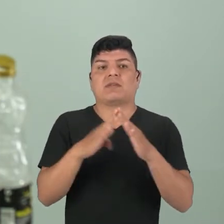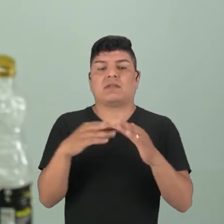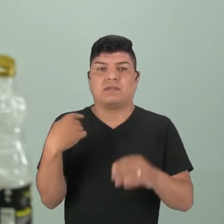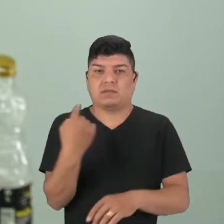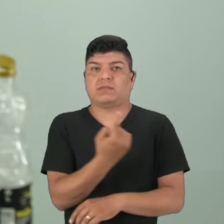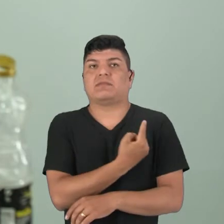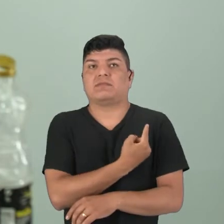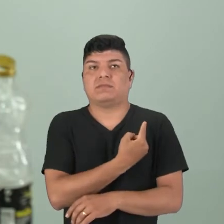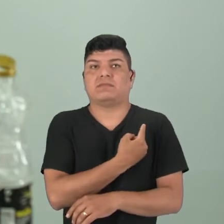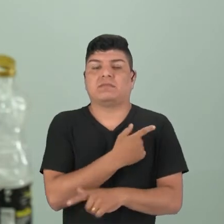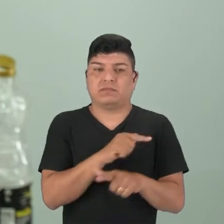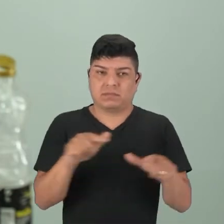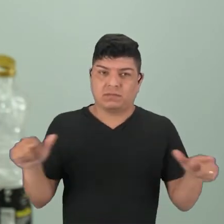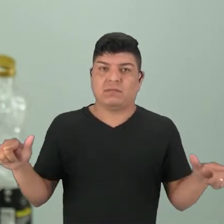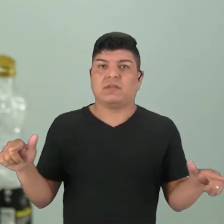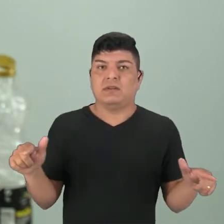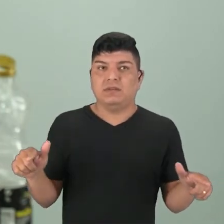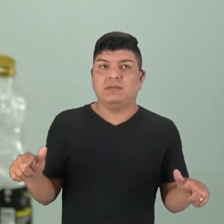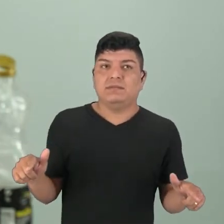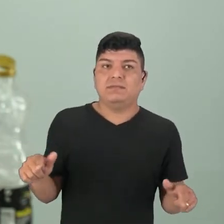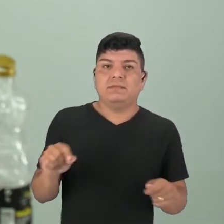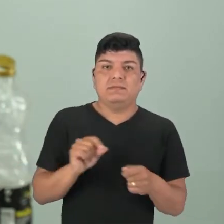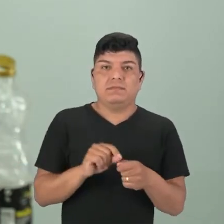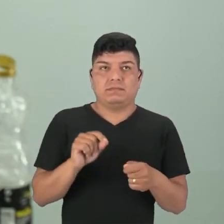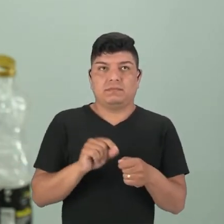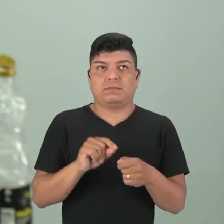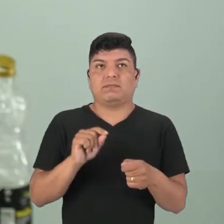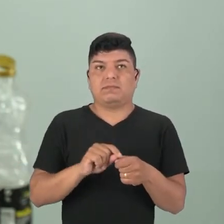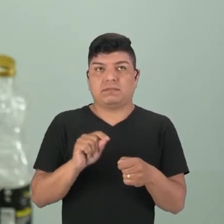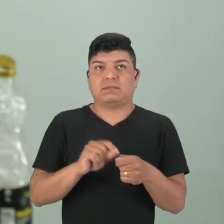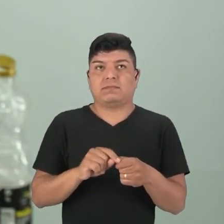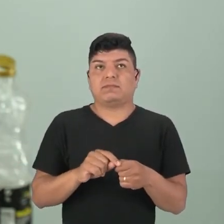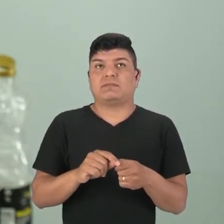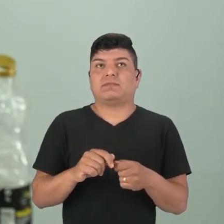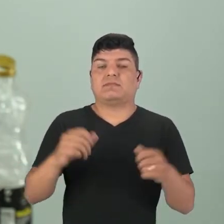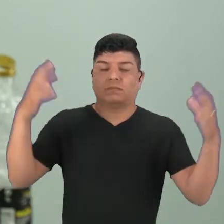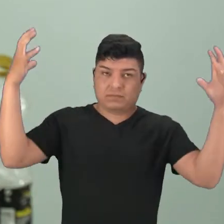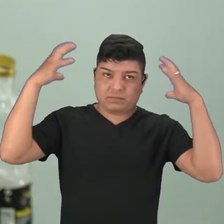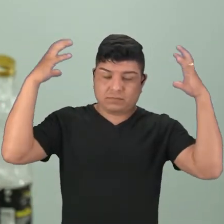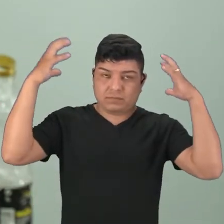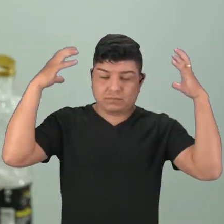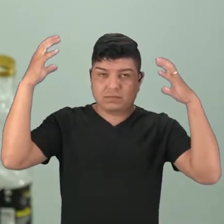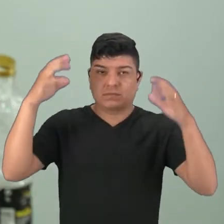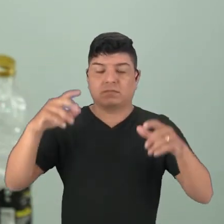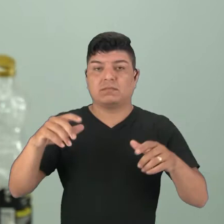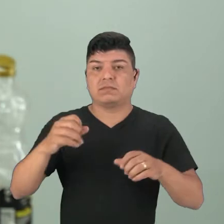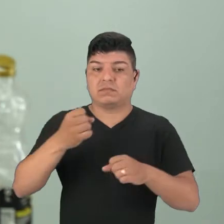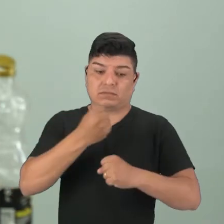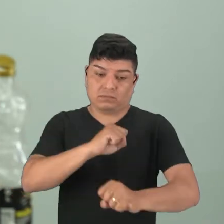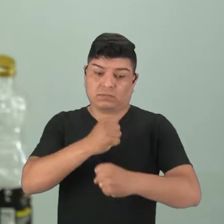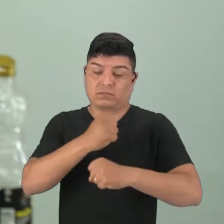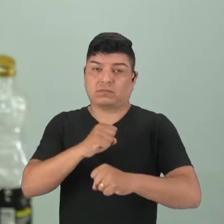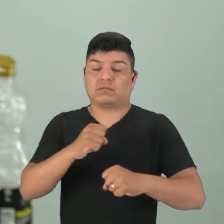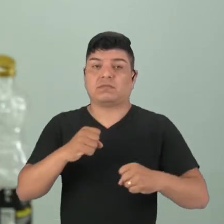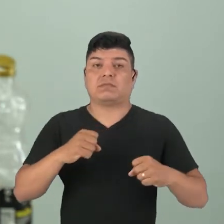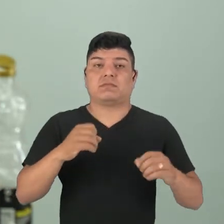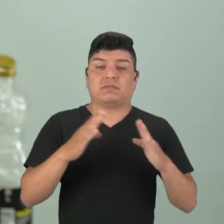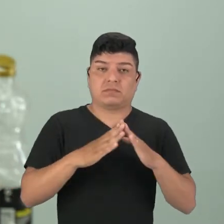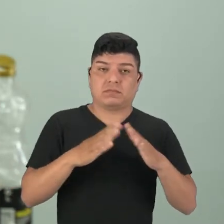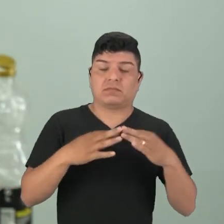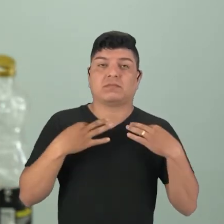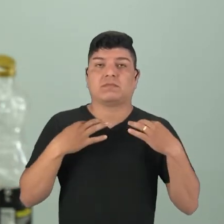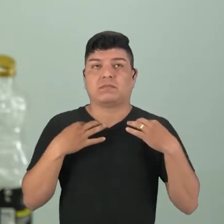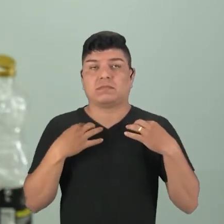casa pura, né, para a gente poder fazer alimentação, tomarmos banho, limparmos nossas roupas, nossa casa,